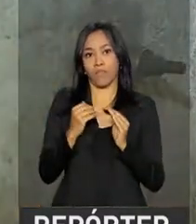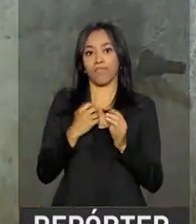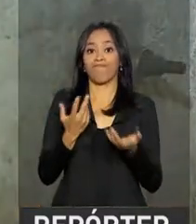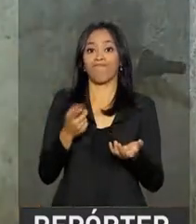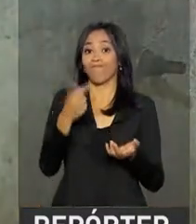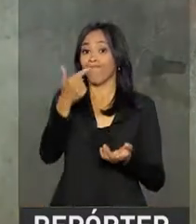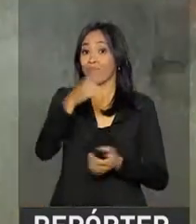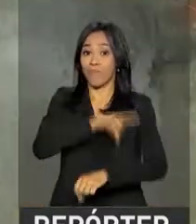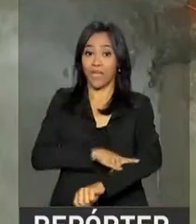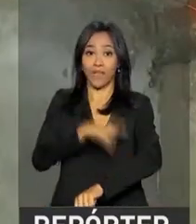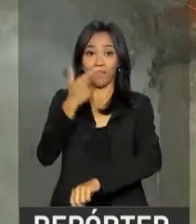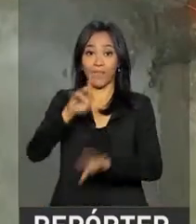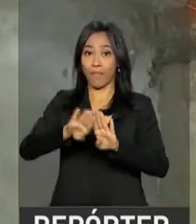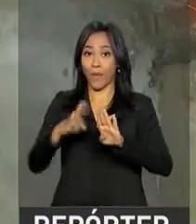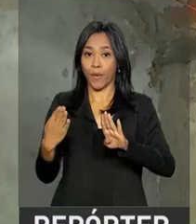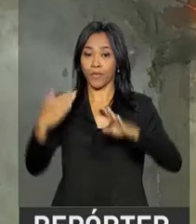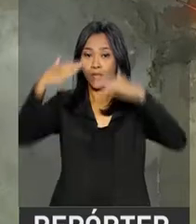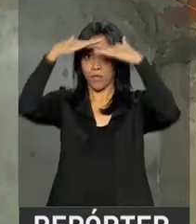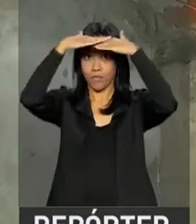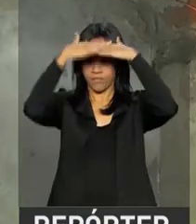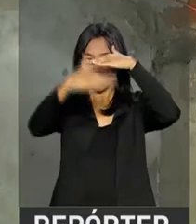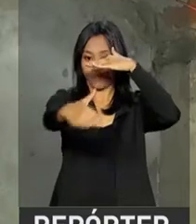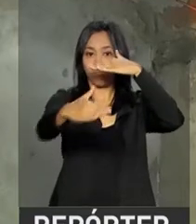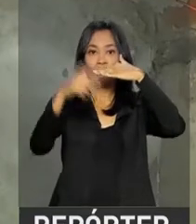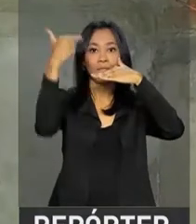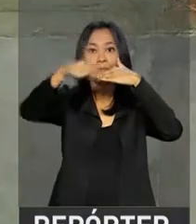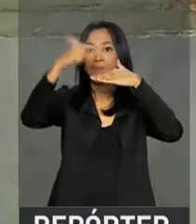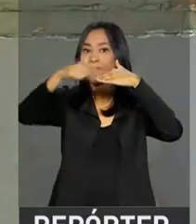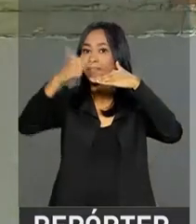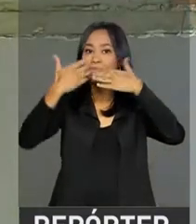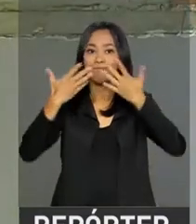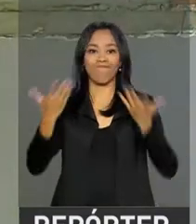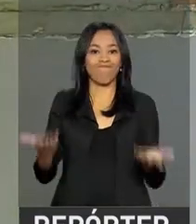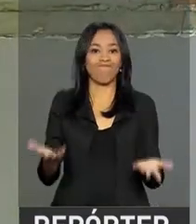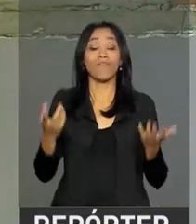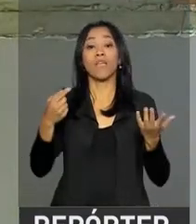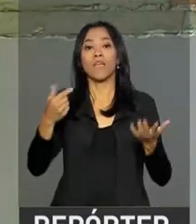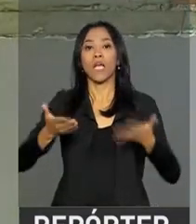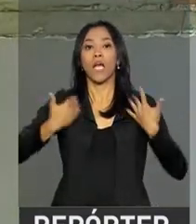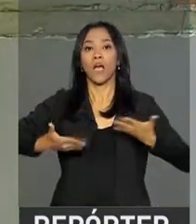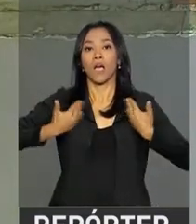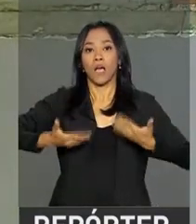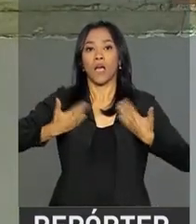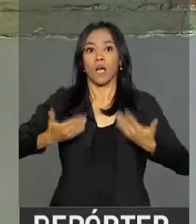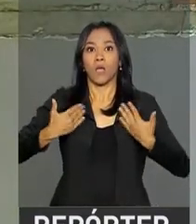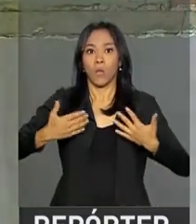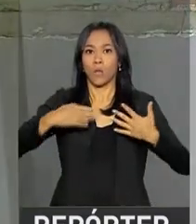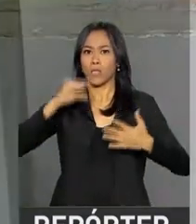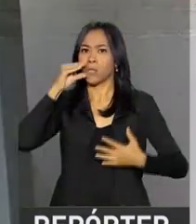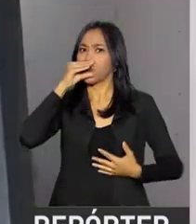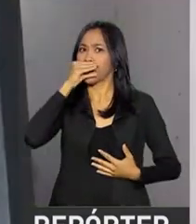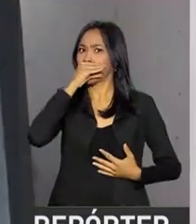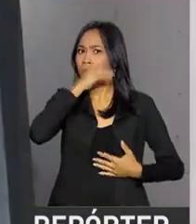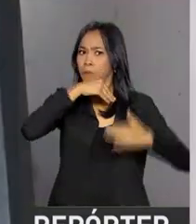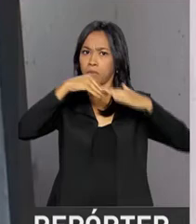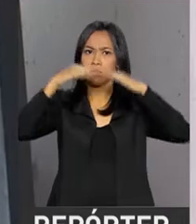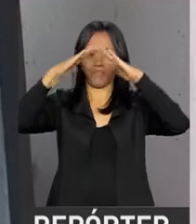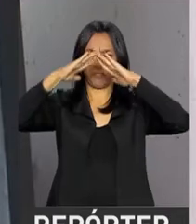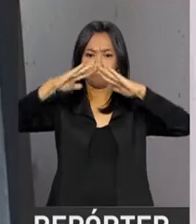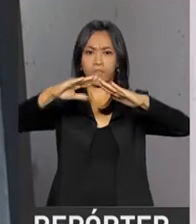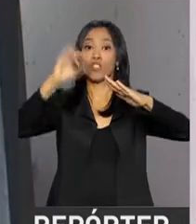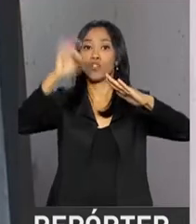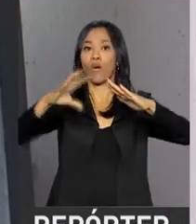banheiro não tem porta, no teto o forro não existe e, para amenizar o calor vindo das telhas de amianto, só mesmo